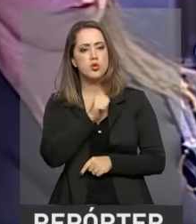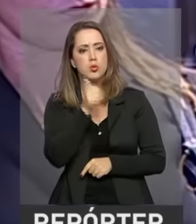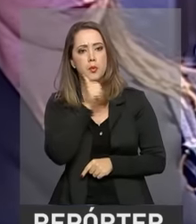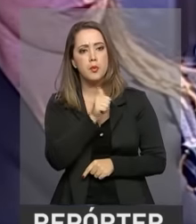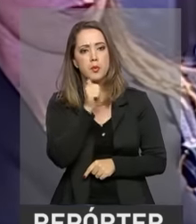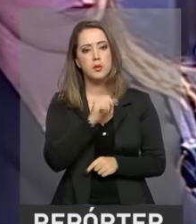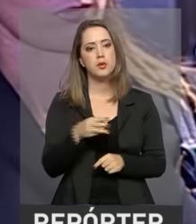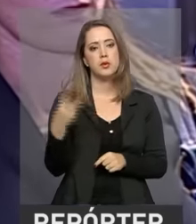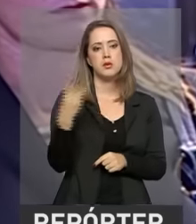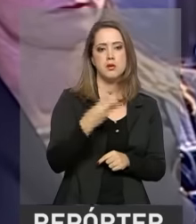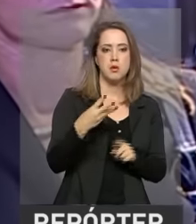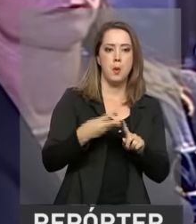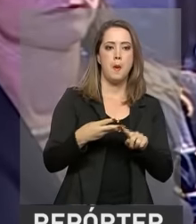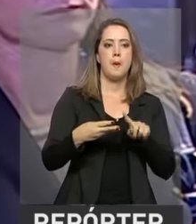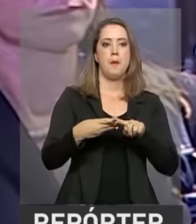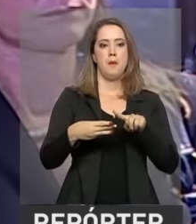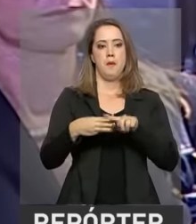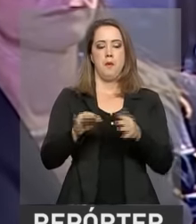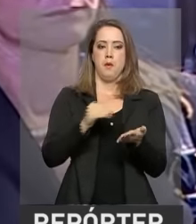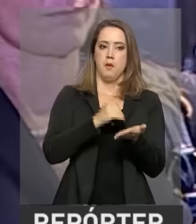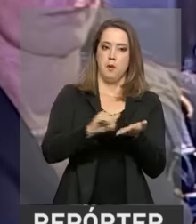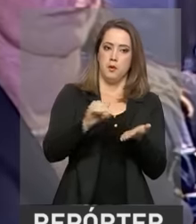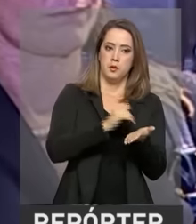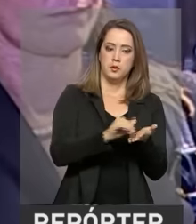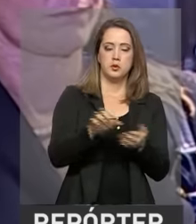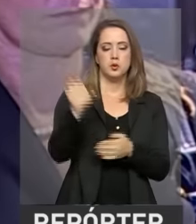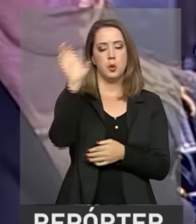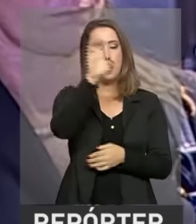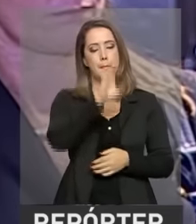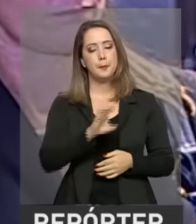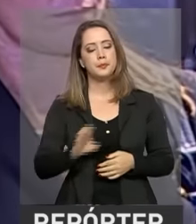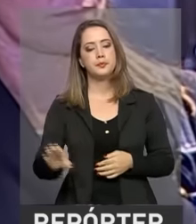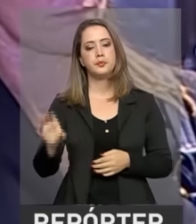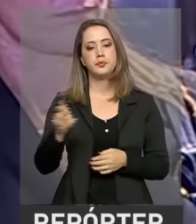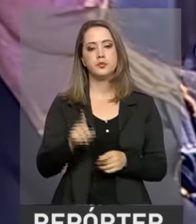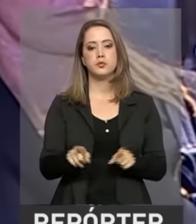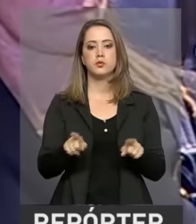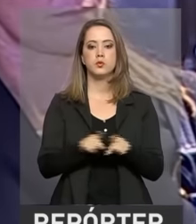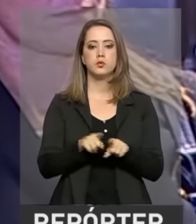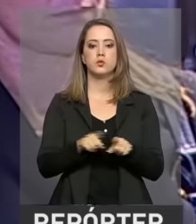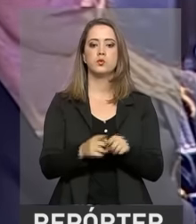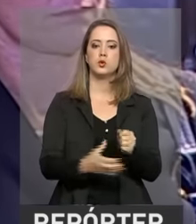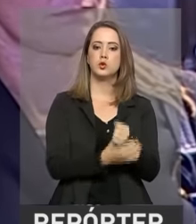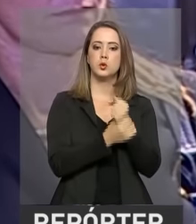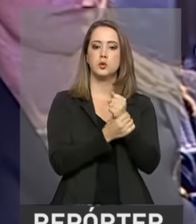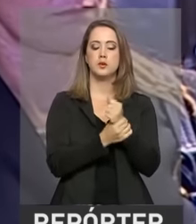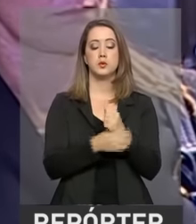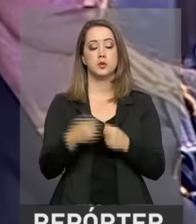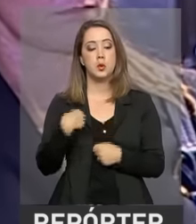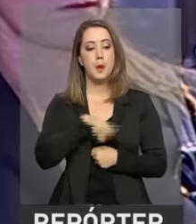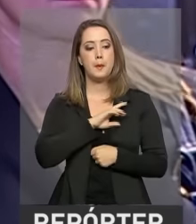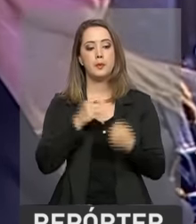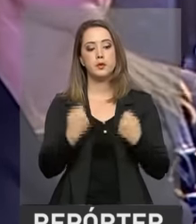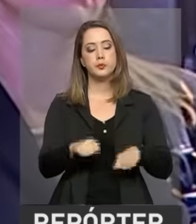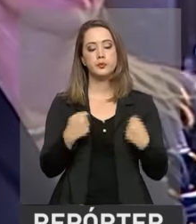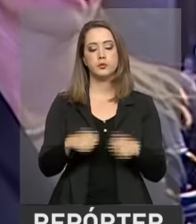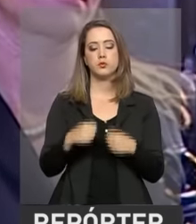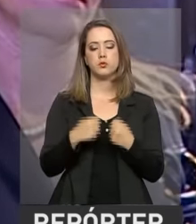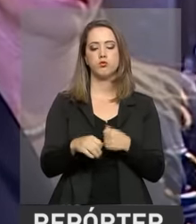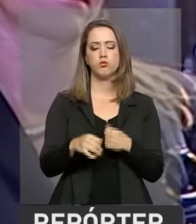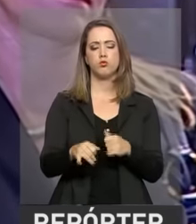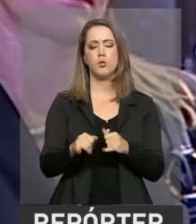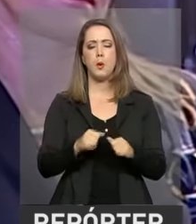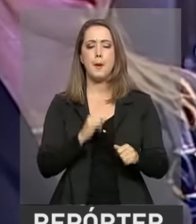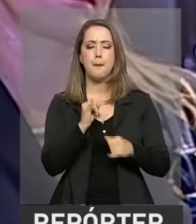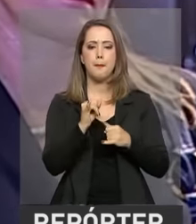das secretarias de segurança pública dos Estados Só precisamos obviamente eh das informações